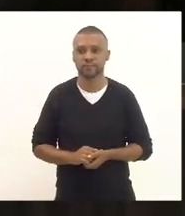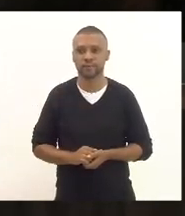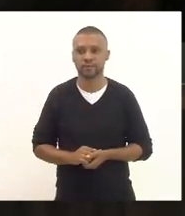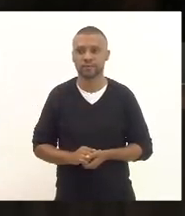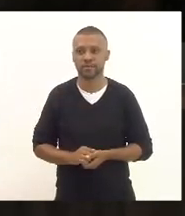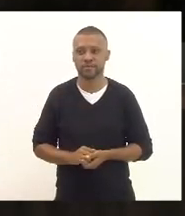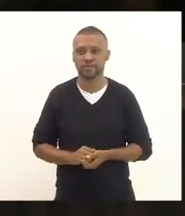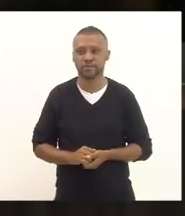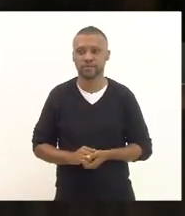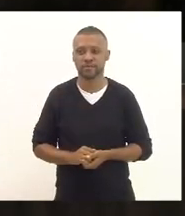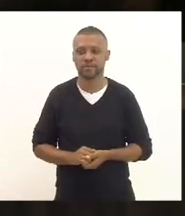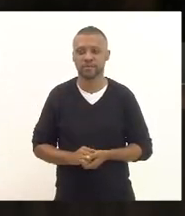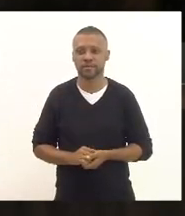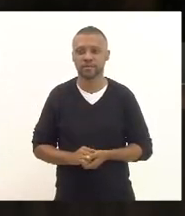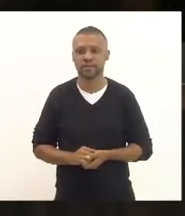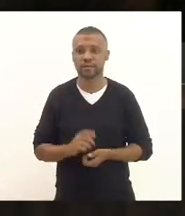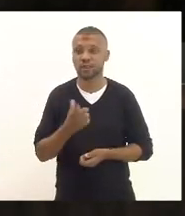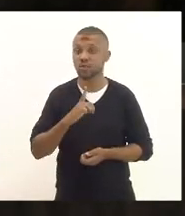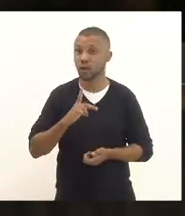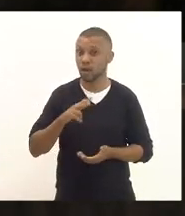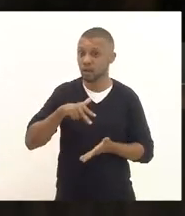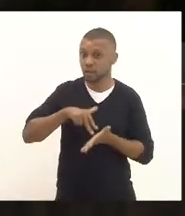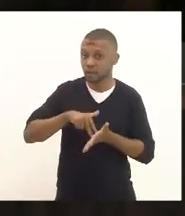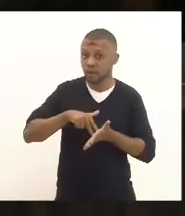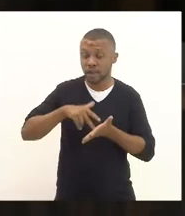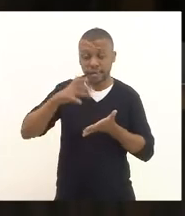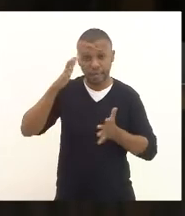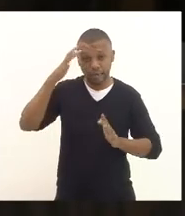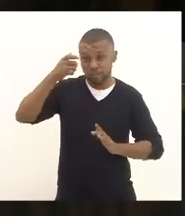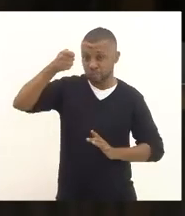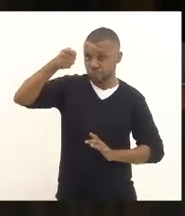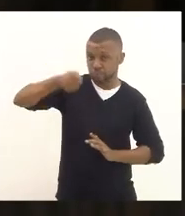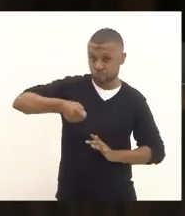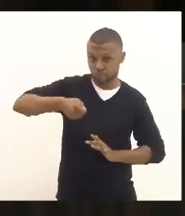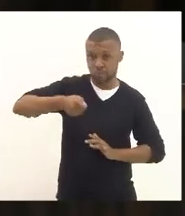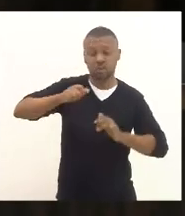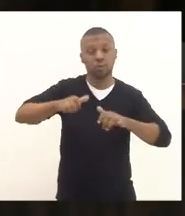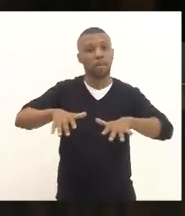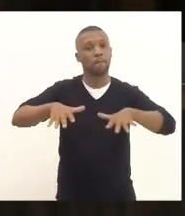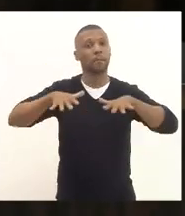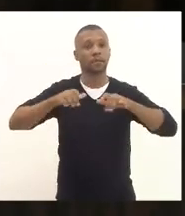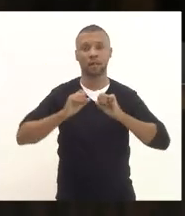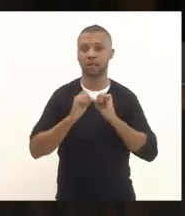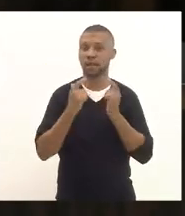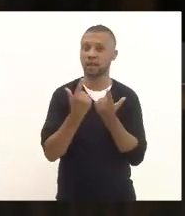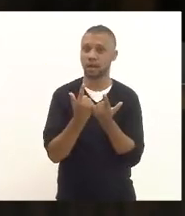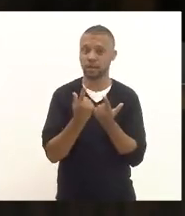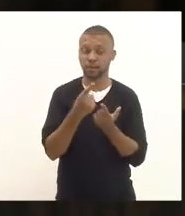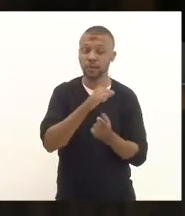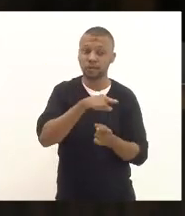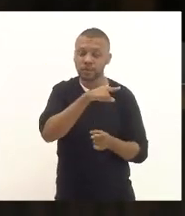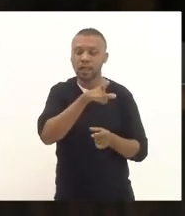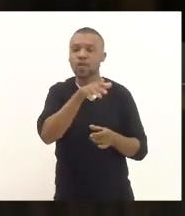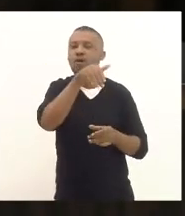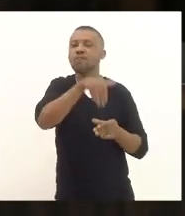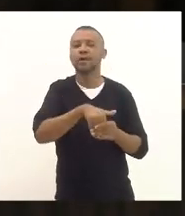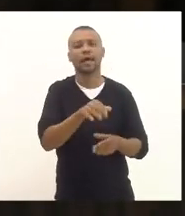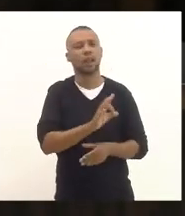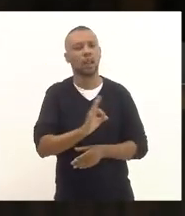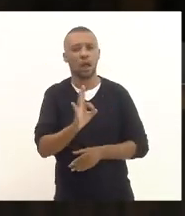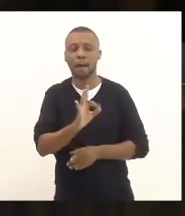e eu estou aqui por determinação do plenário como representar de vocês hesa que vocês dois não voltaram Mas não tem